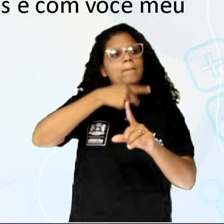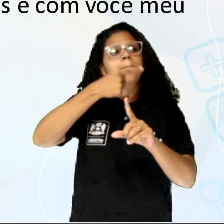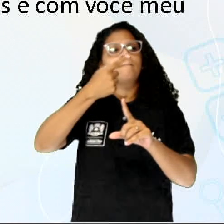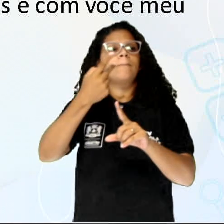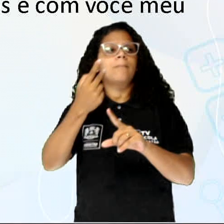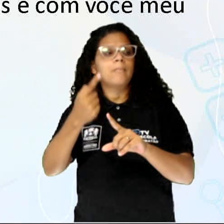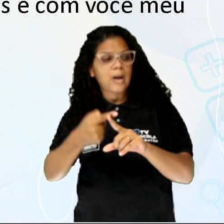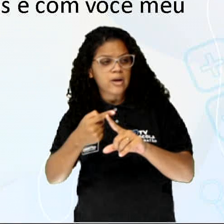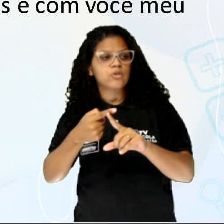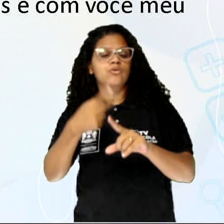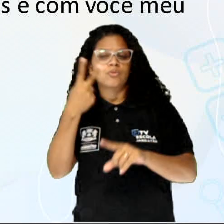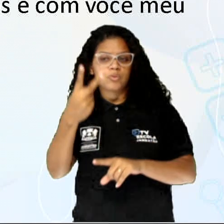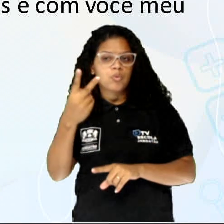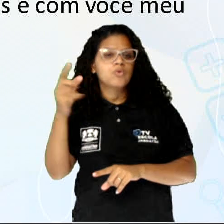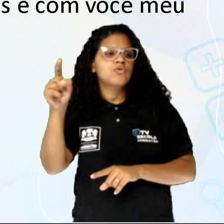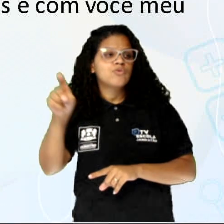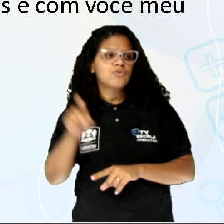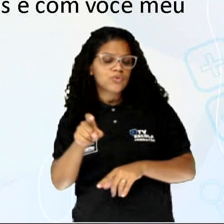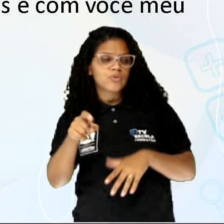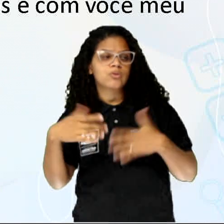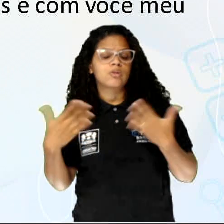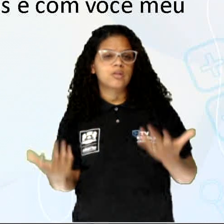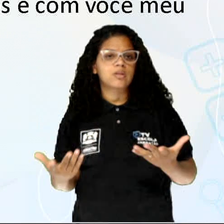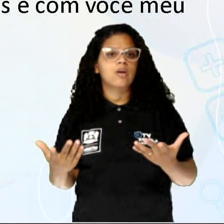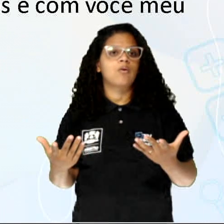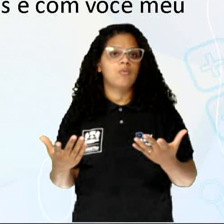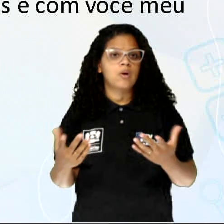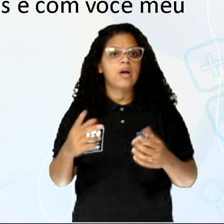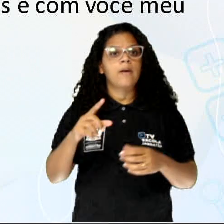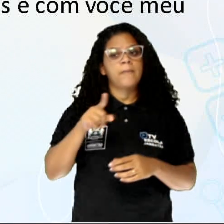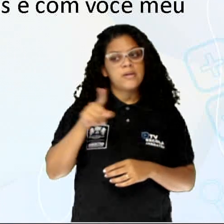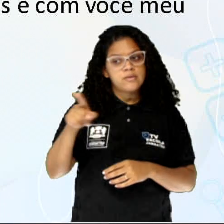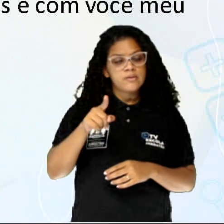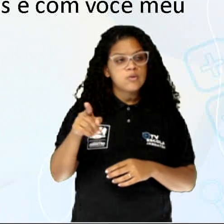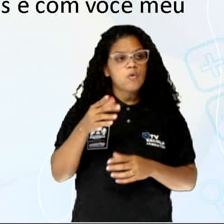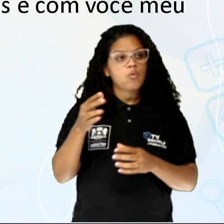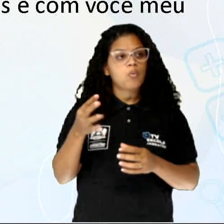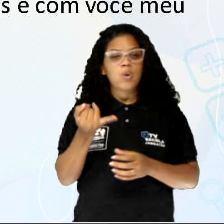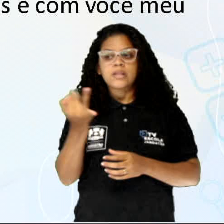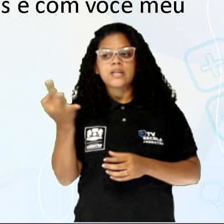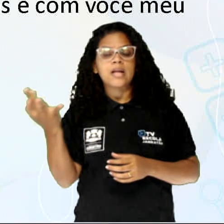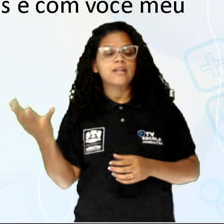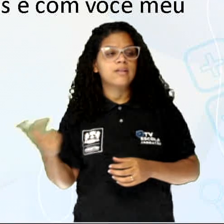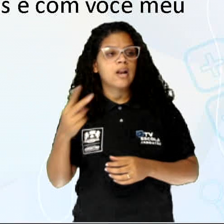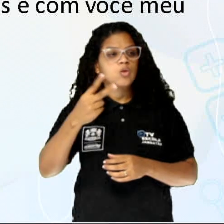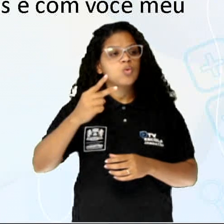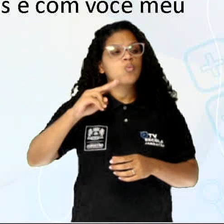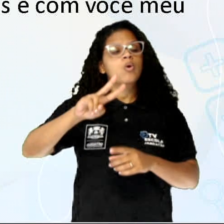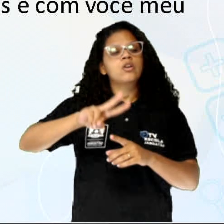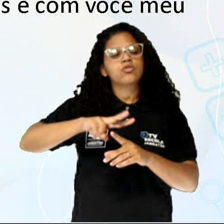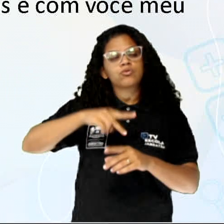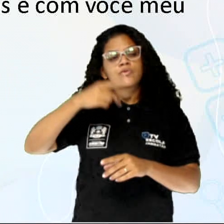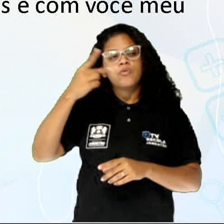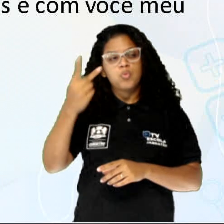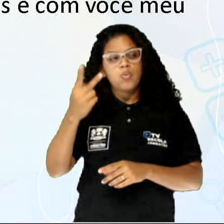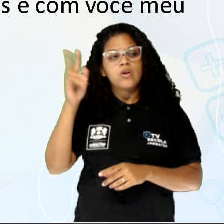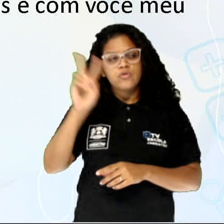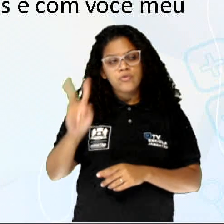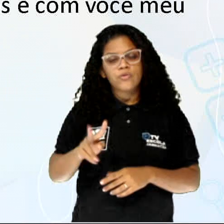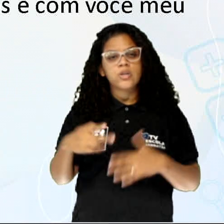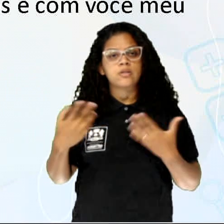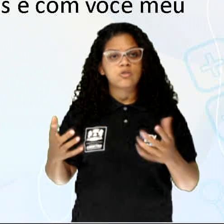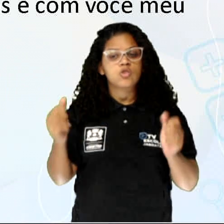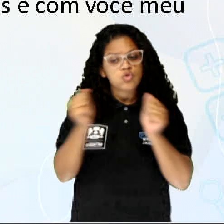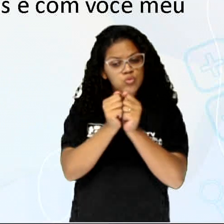2X. Mas elas duas vezes, ou seja, mais 2X. E com ele, o gavião, não é isso? Com